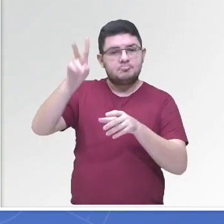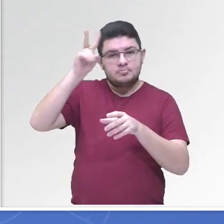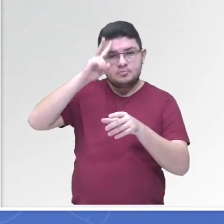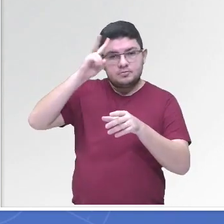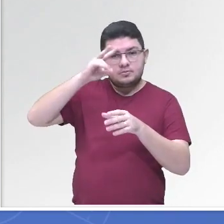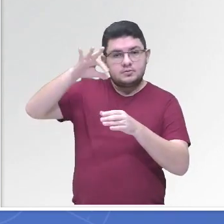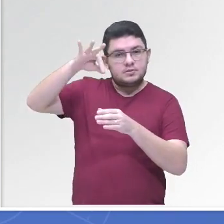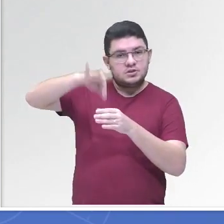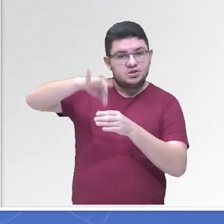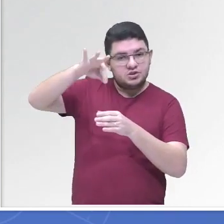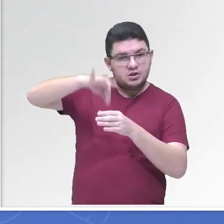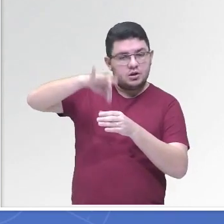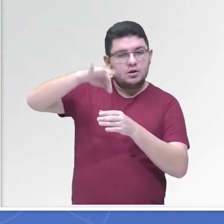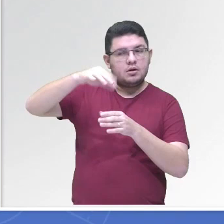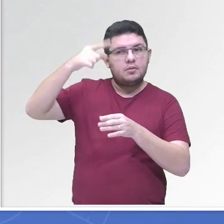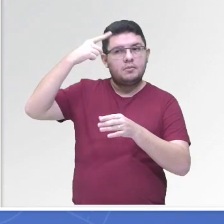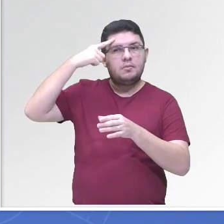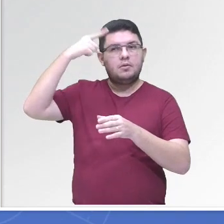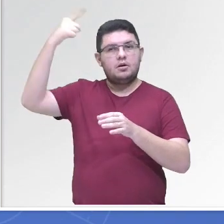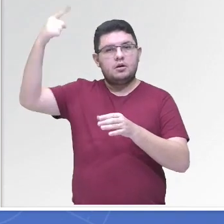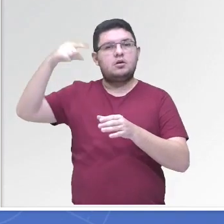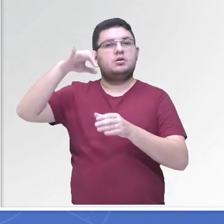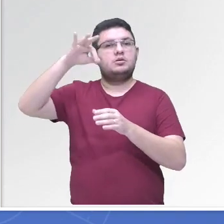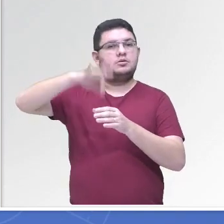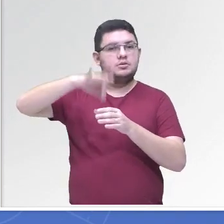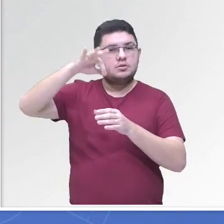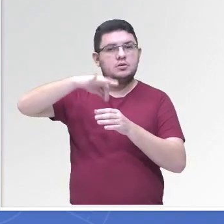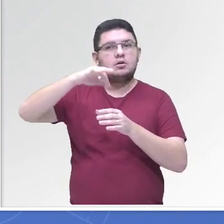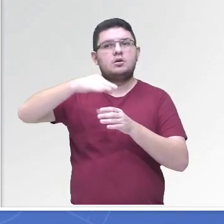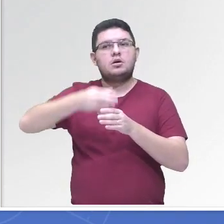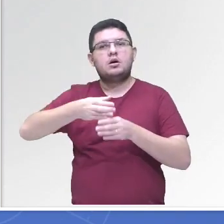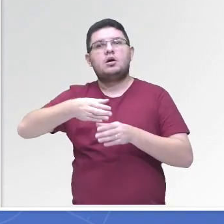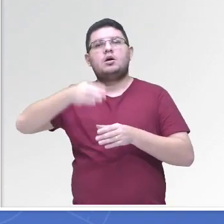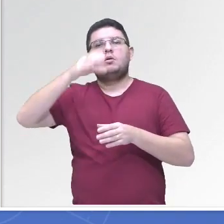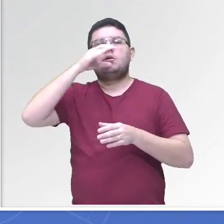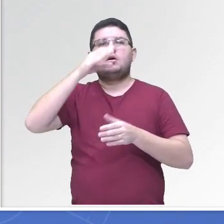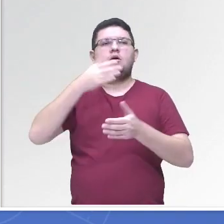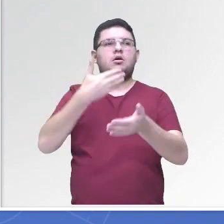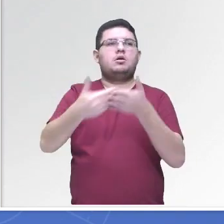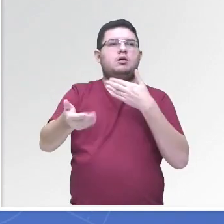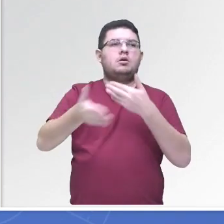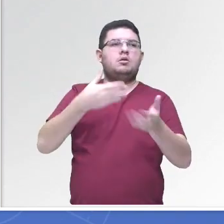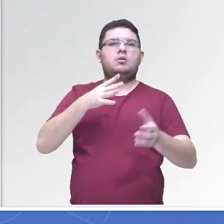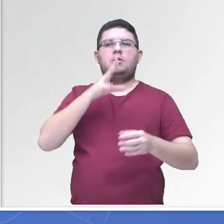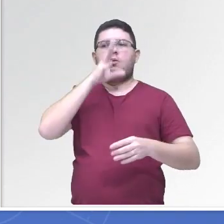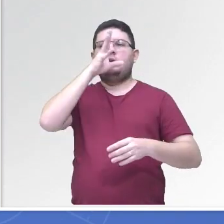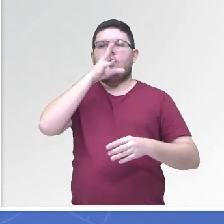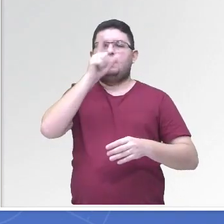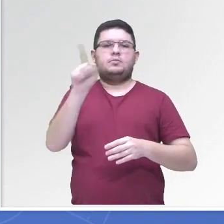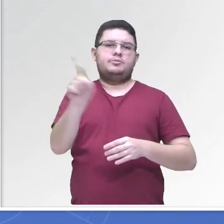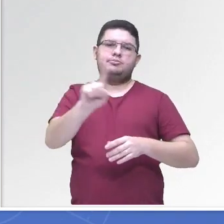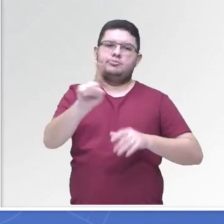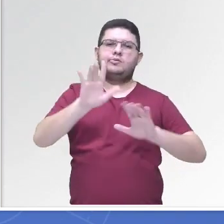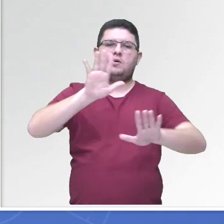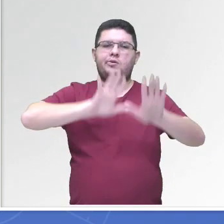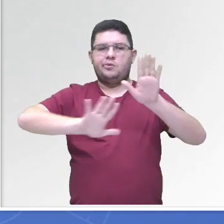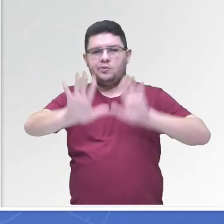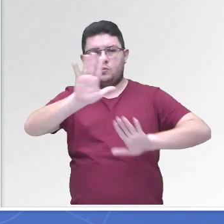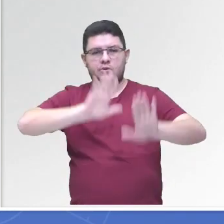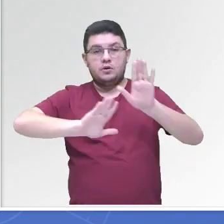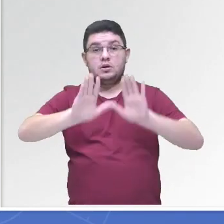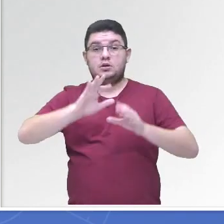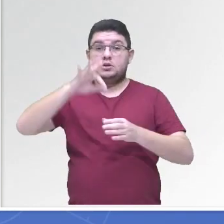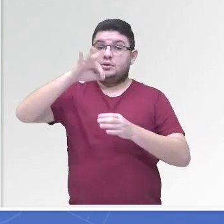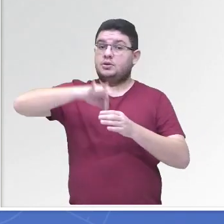tá, gente? O chá, não é porque só é chá, né, que a gente pode tomar assim discriminadamente, não, tá bom? A gente também tem que ter muito cuidado, porque